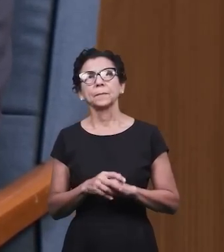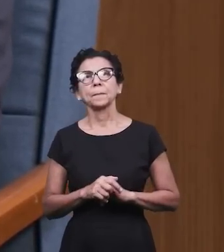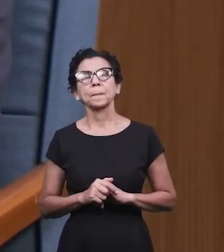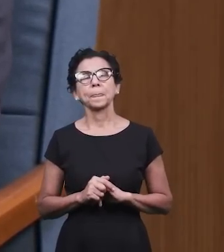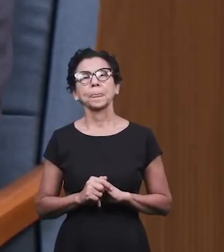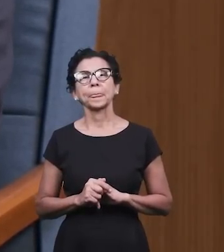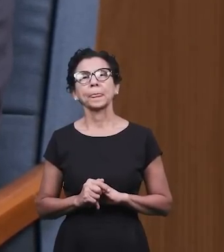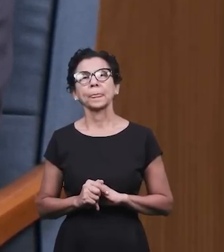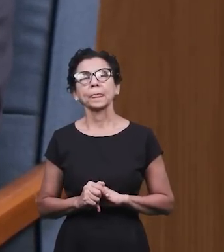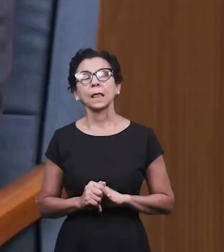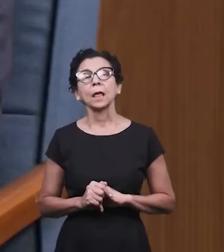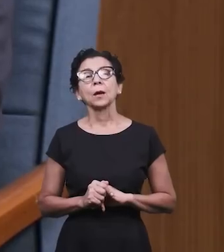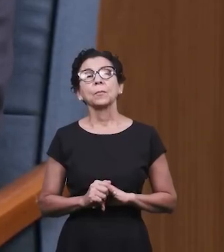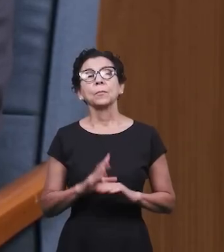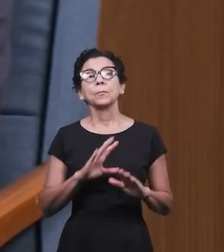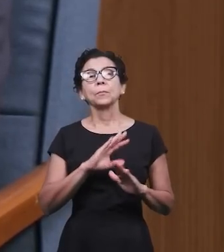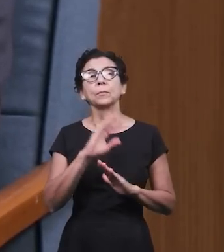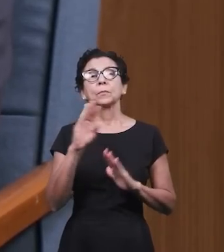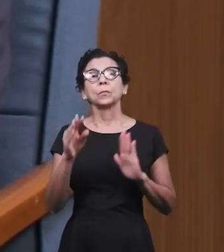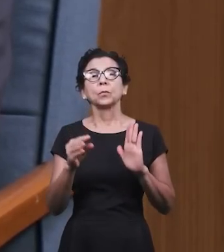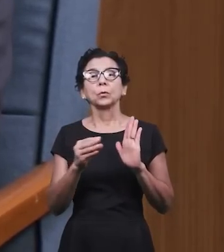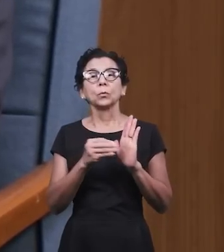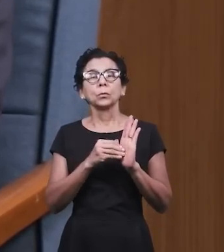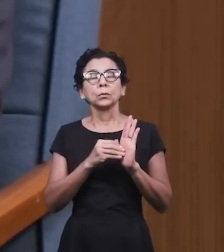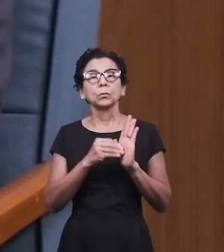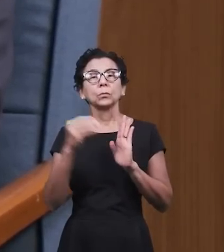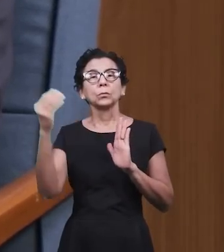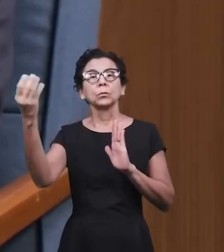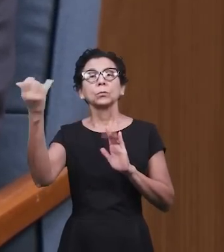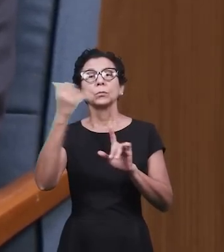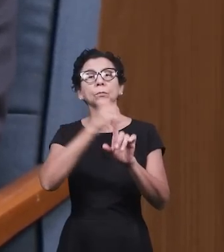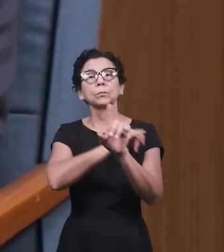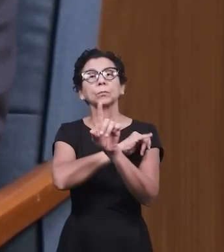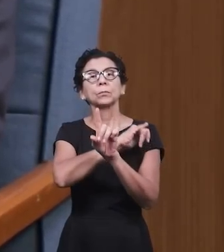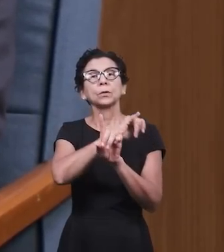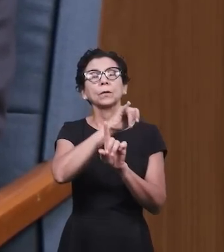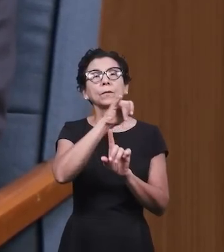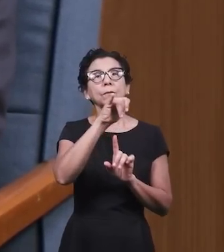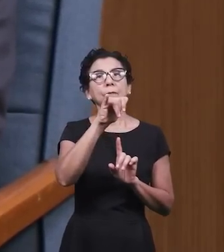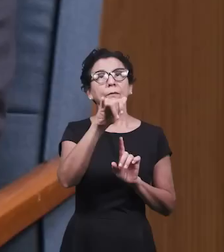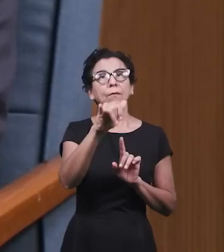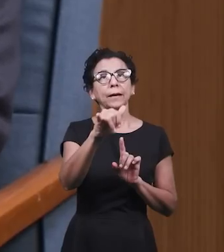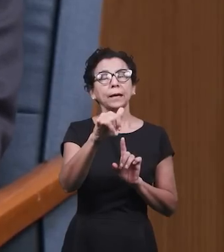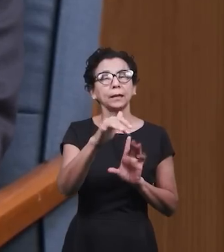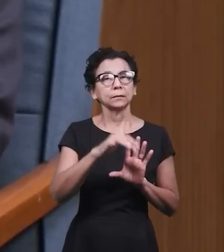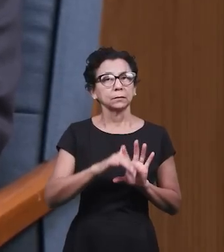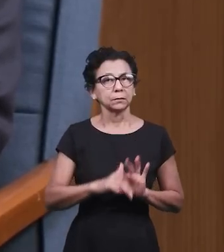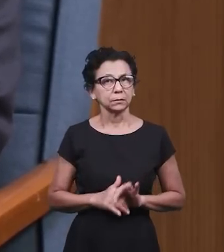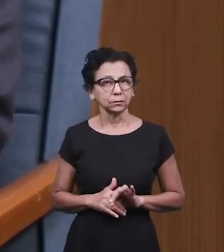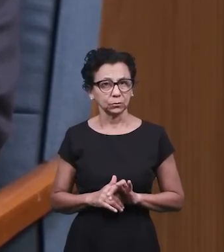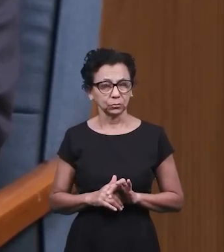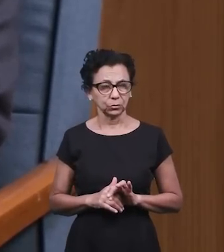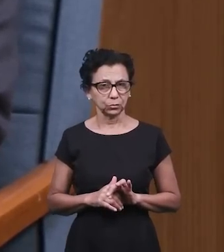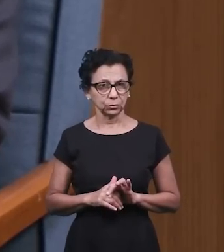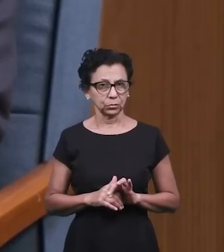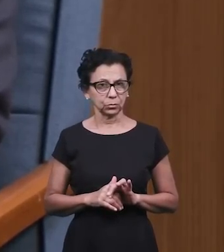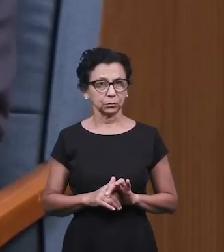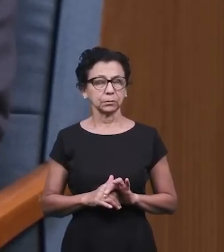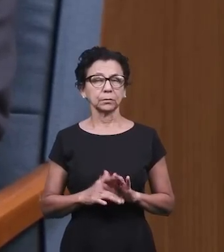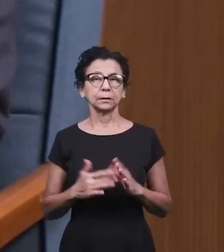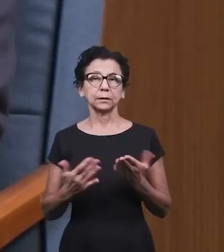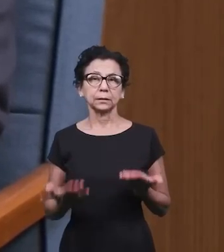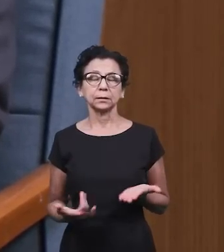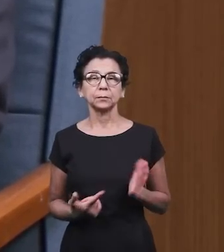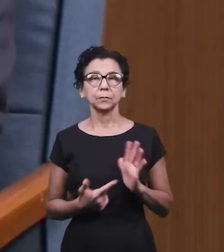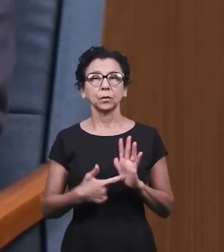eles têm um conteúdo profético que dizem respeito à história da